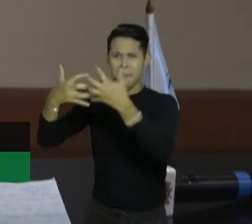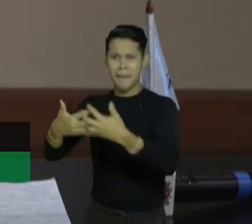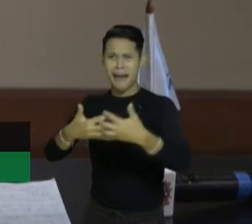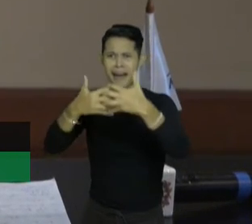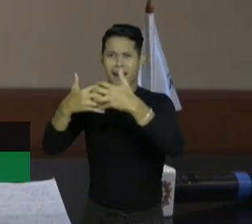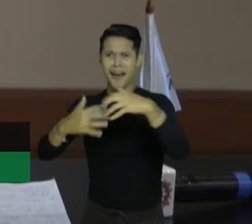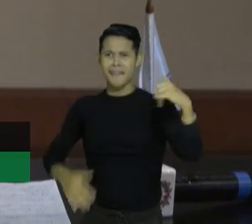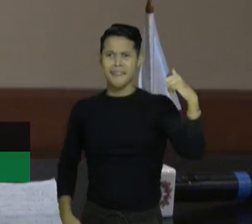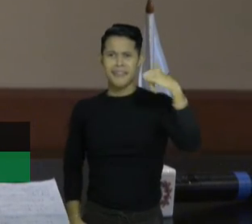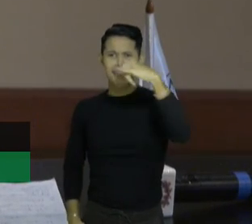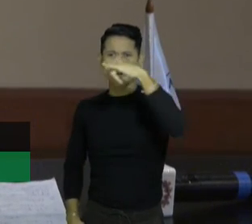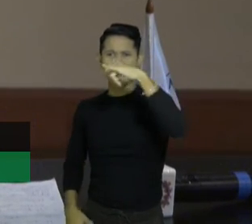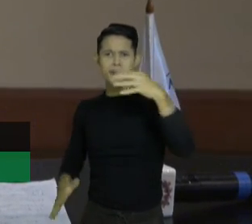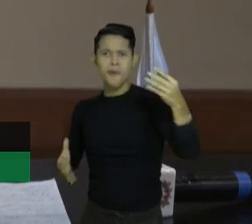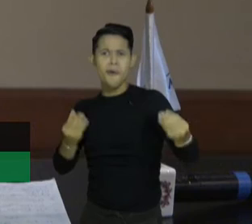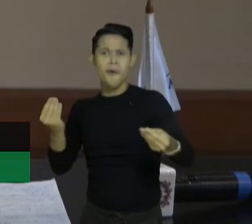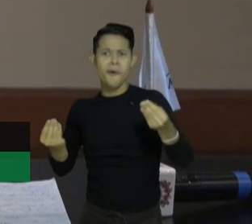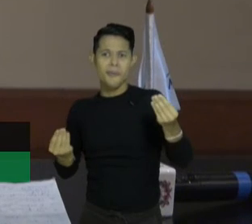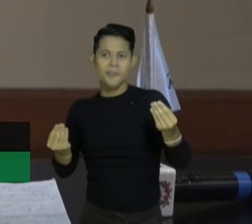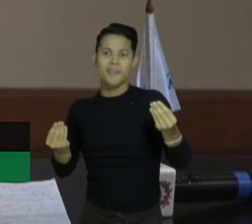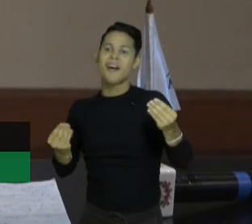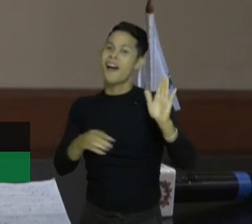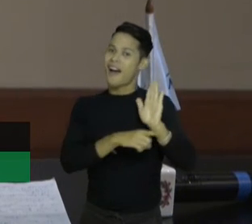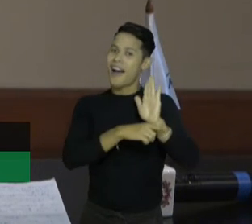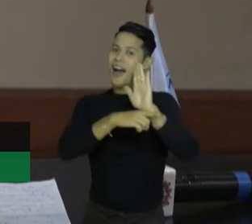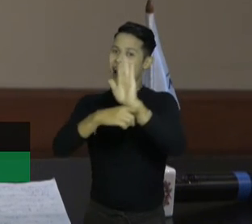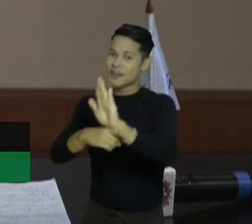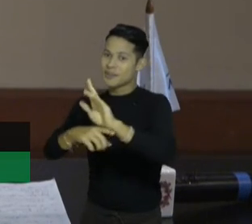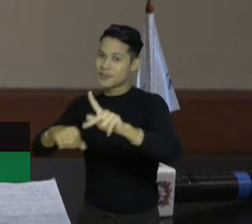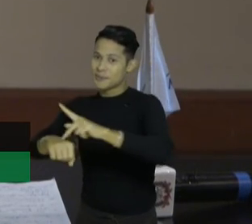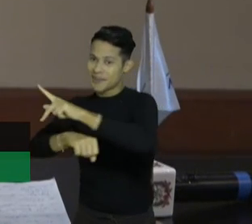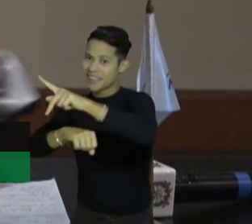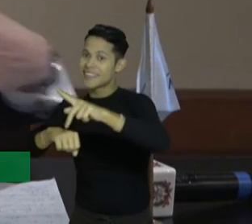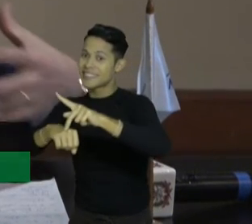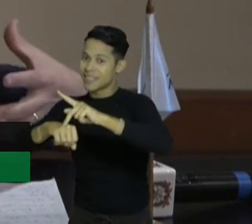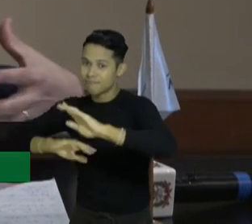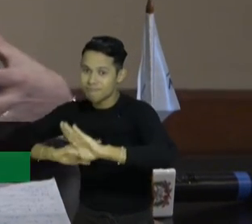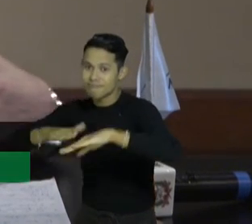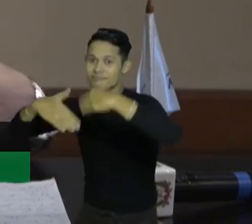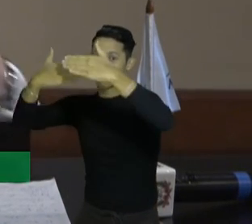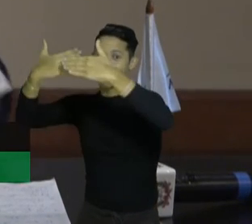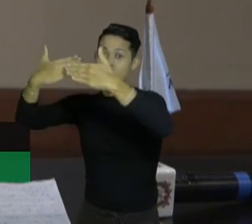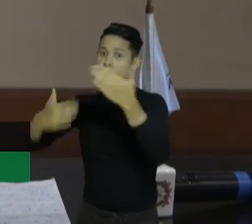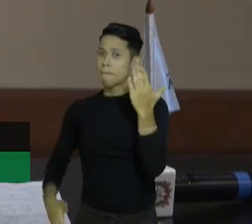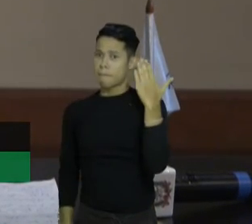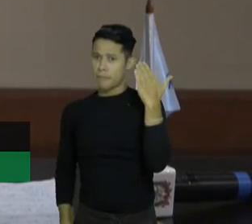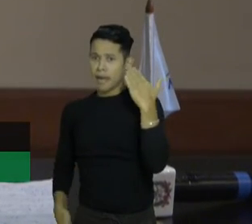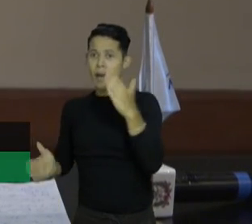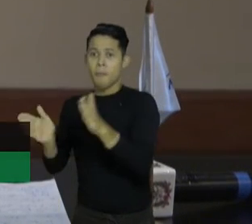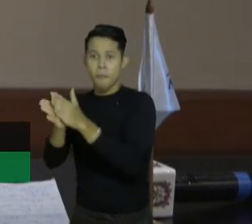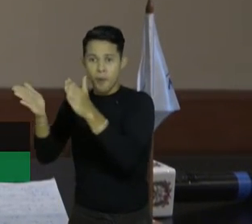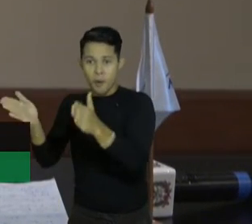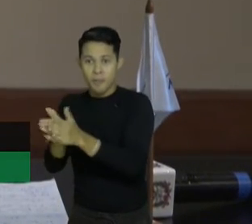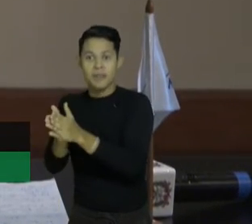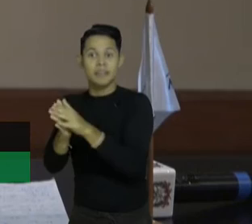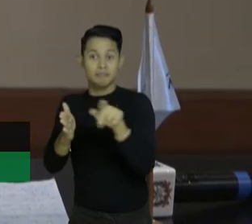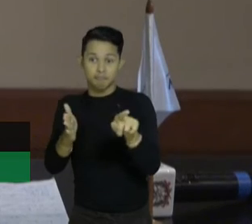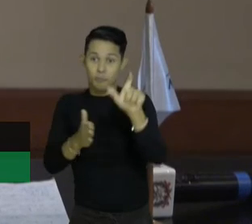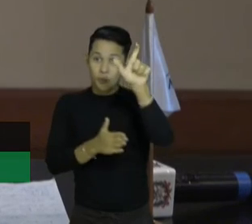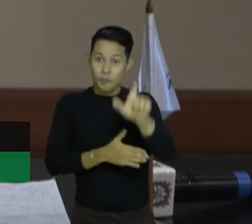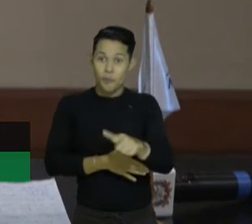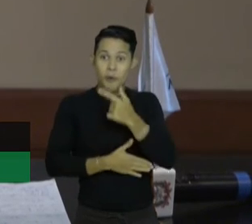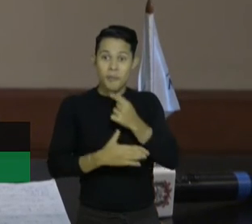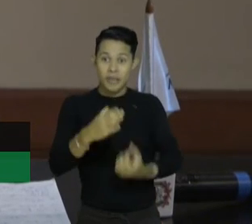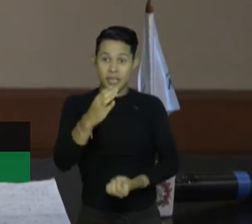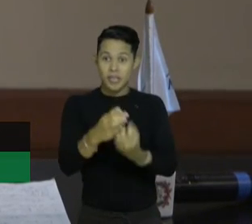foi aquela invenção que salvou o país e aquele país que era extremamente pobre em função dessa invenção se tornou um país